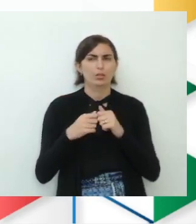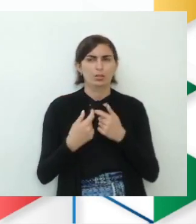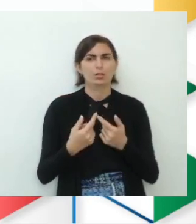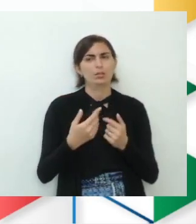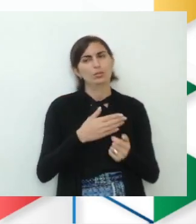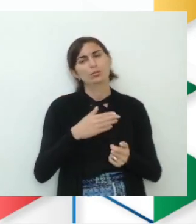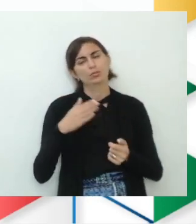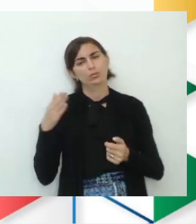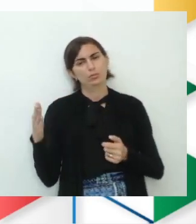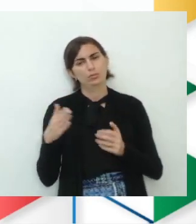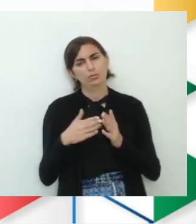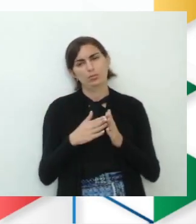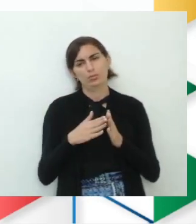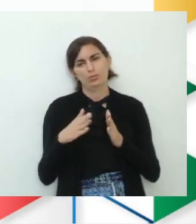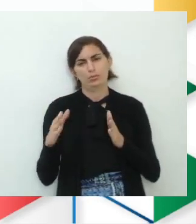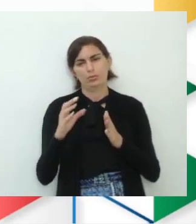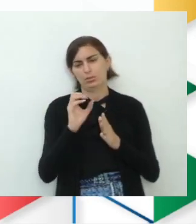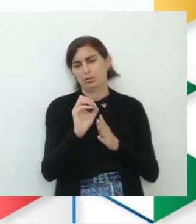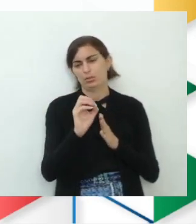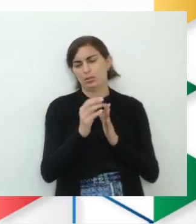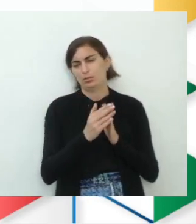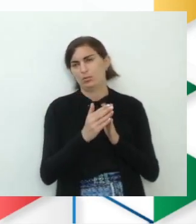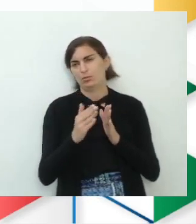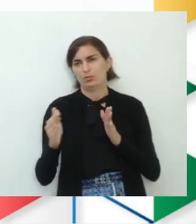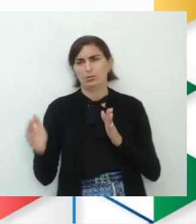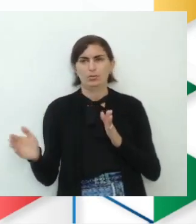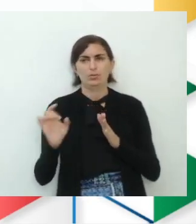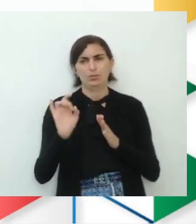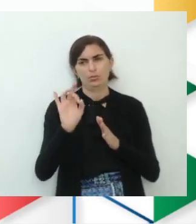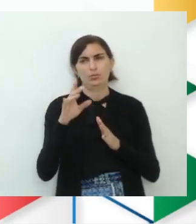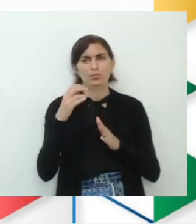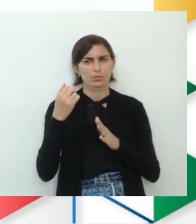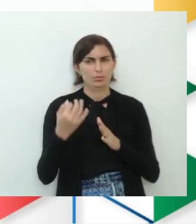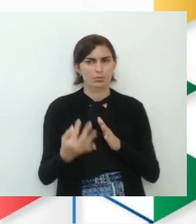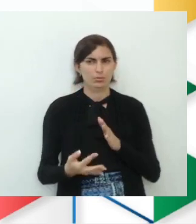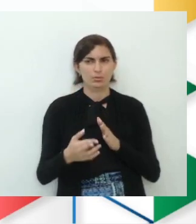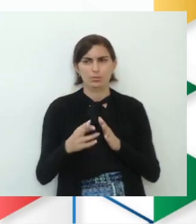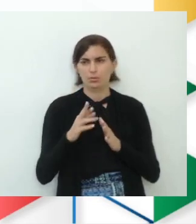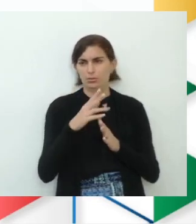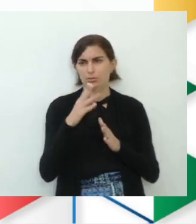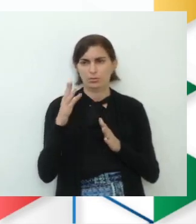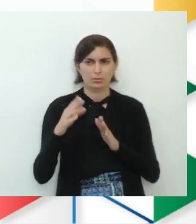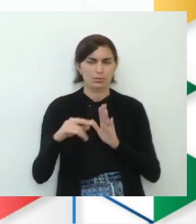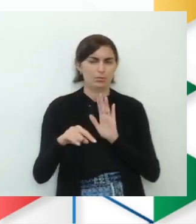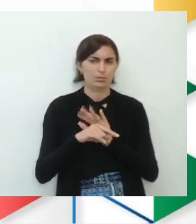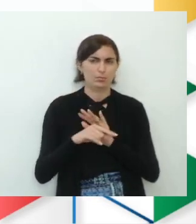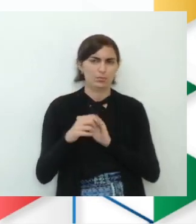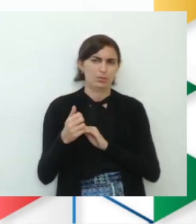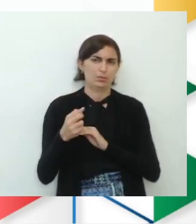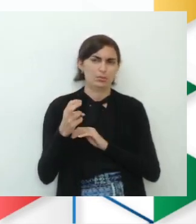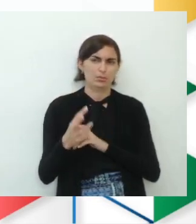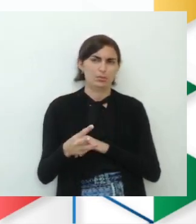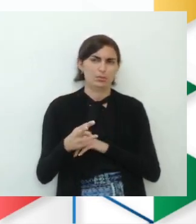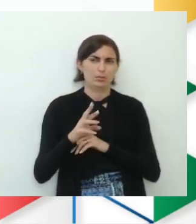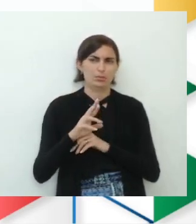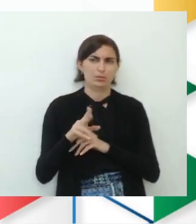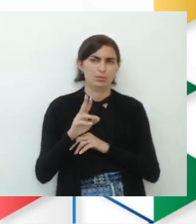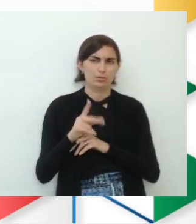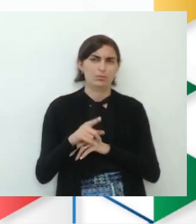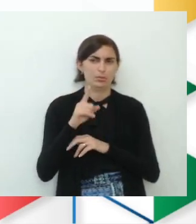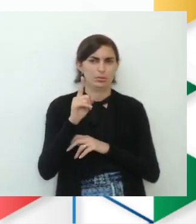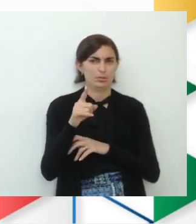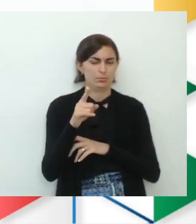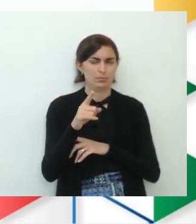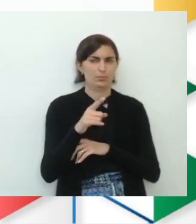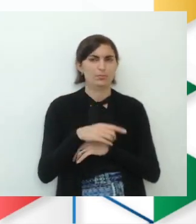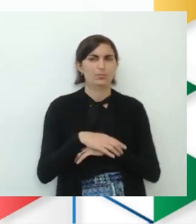direito a partir do zero da reta numérica, tá bom? Só corrigindo aí que não, esse menos 13 sobre 4 não é essa posição